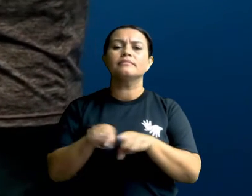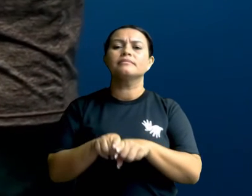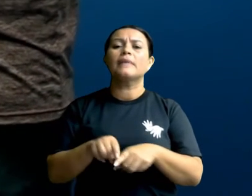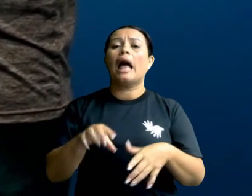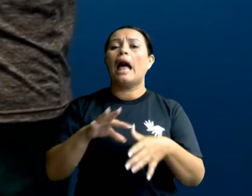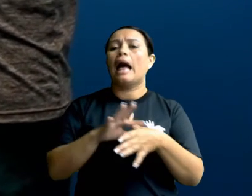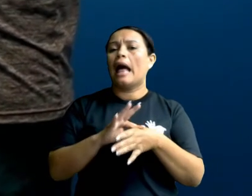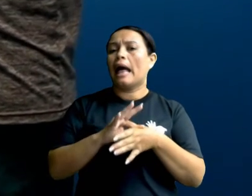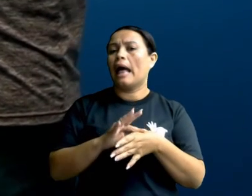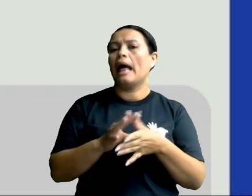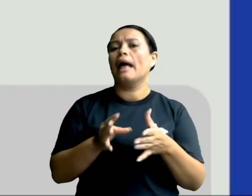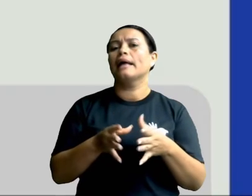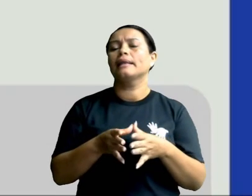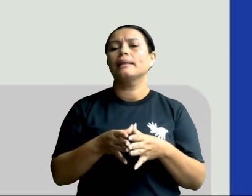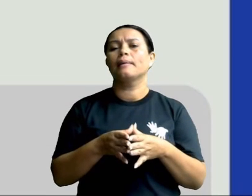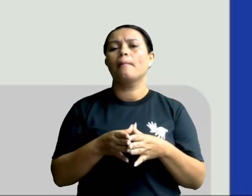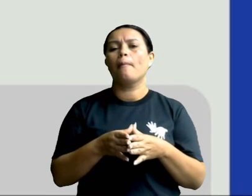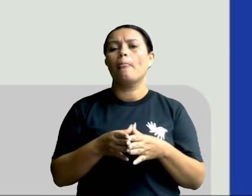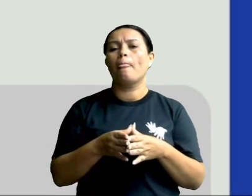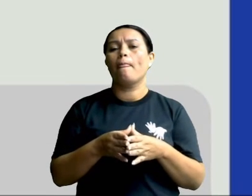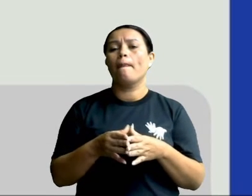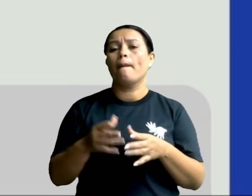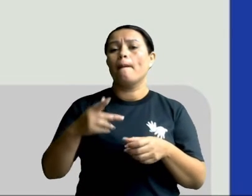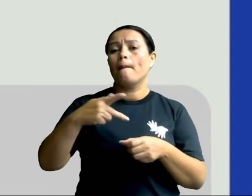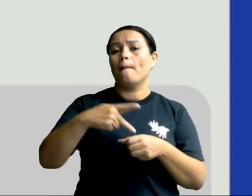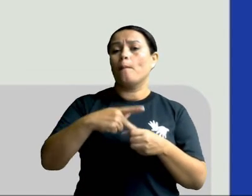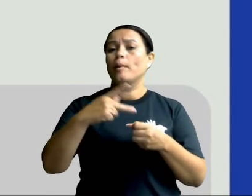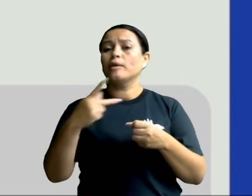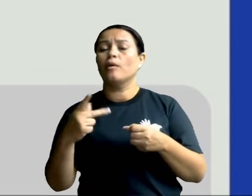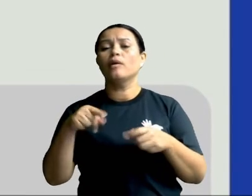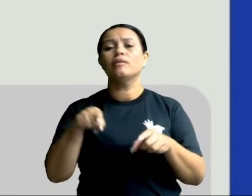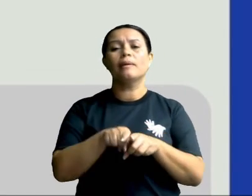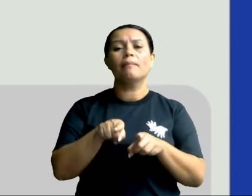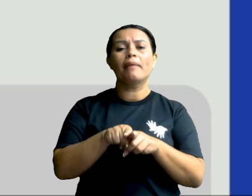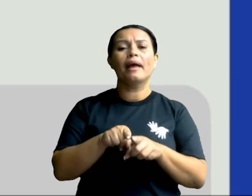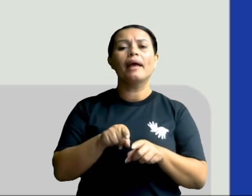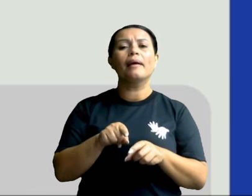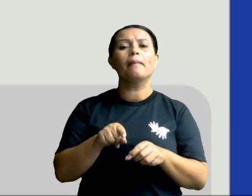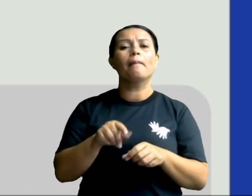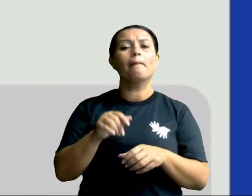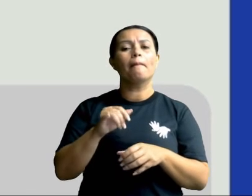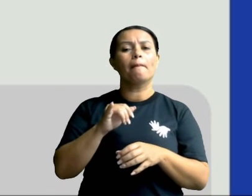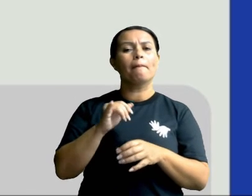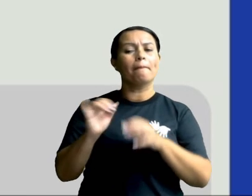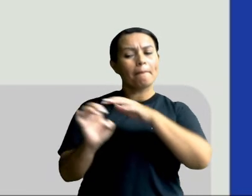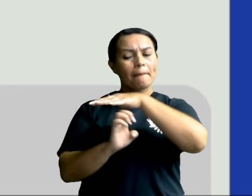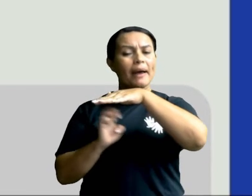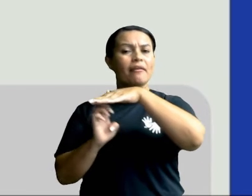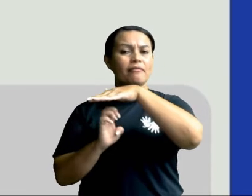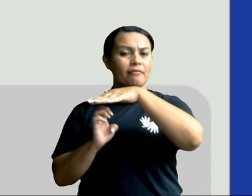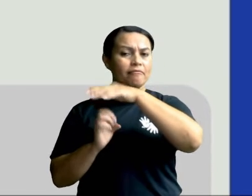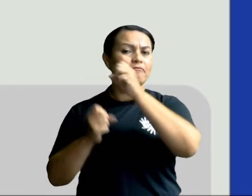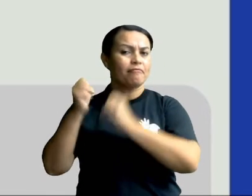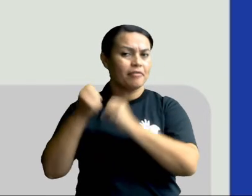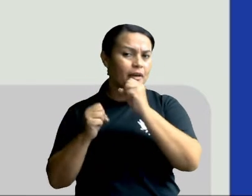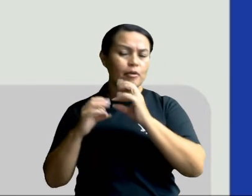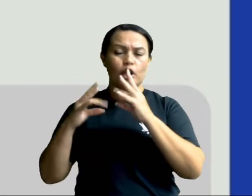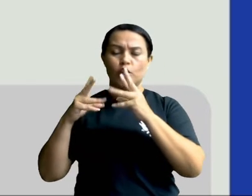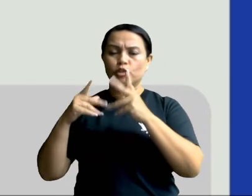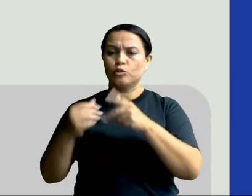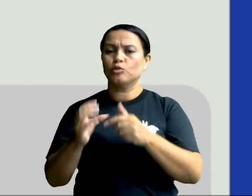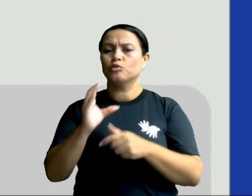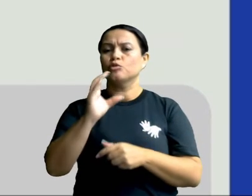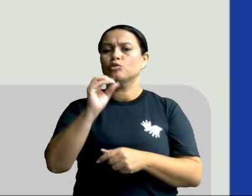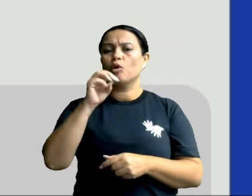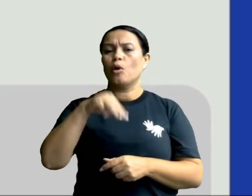carne em si, o petróleo para a indústria, né, e outros commodities, né, que são